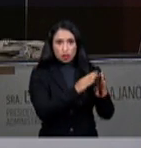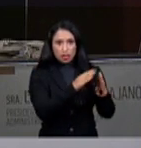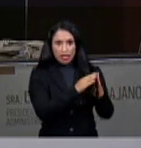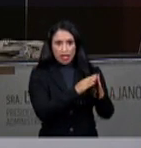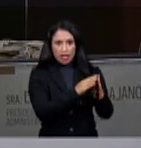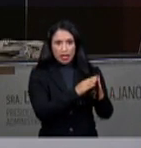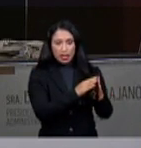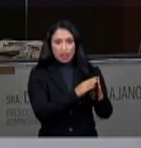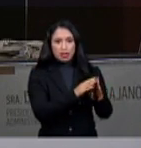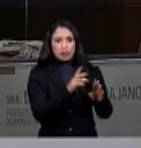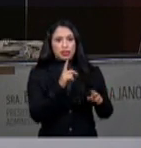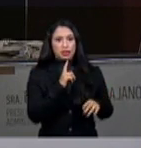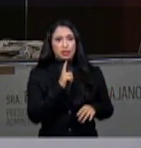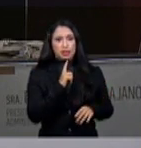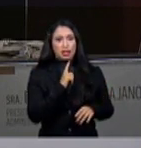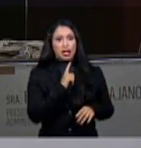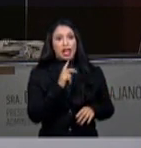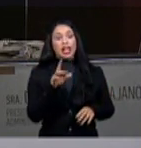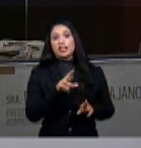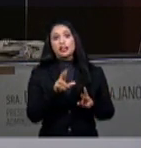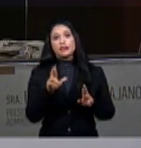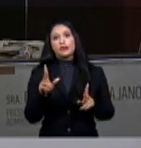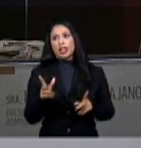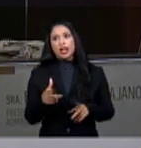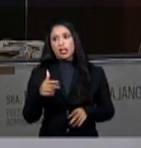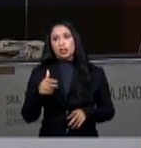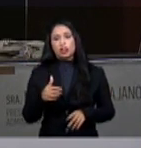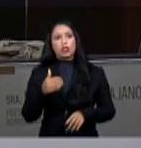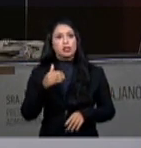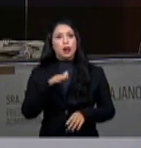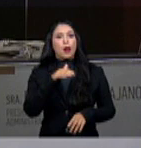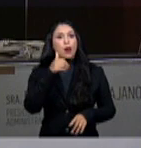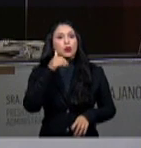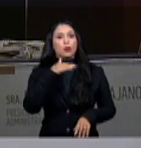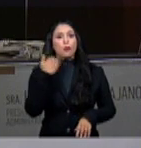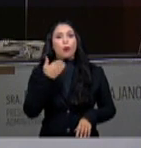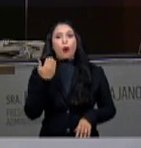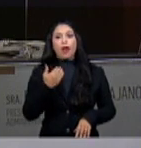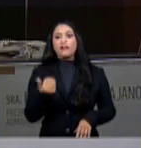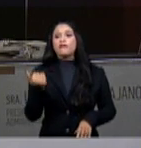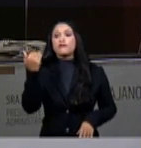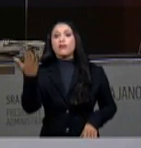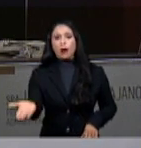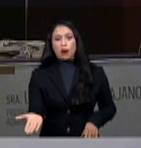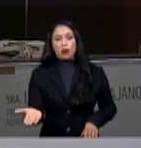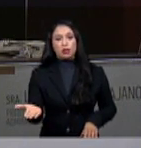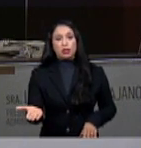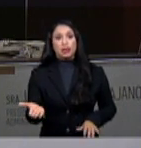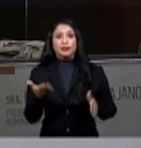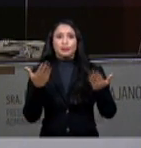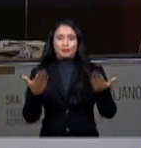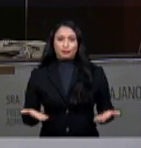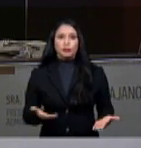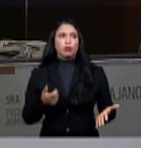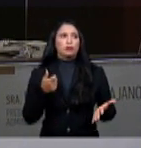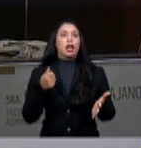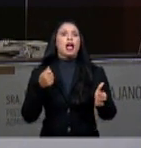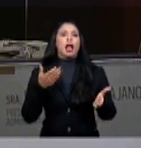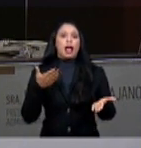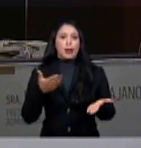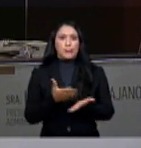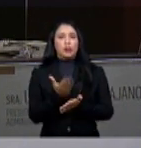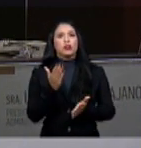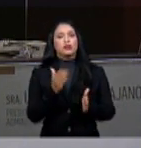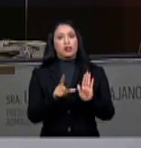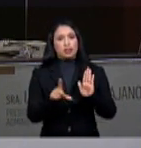é ele não é tão visto como se ela for morta na ca é bom que a gente deve muito até aprovada a Lei Maria da Penha eu sou a gente